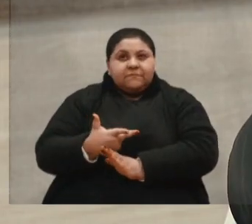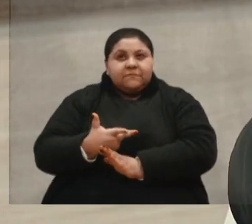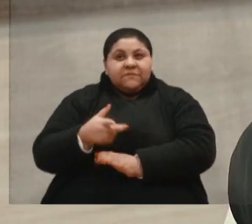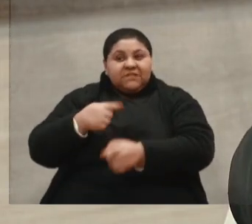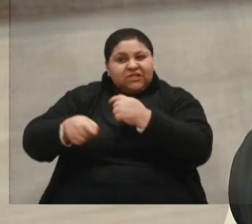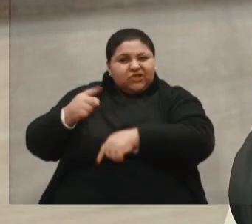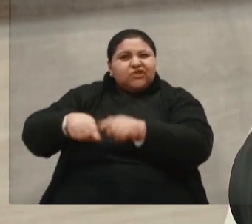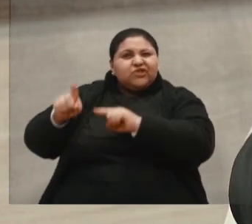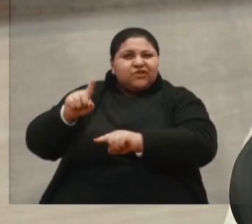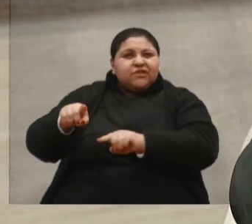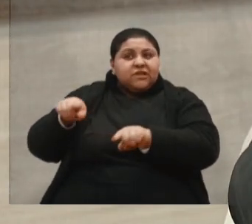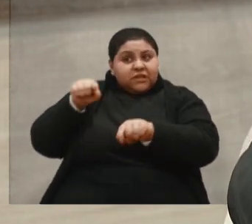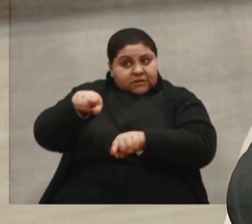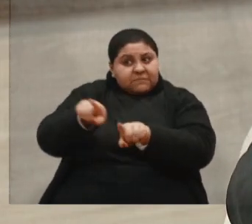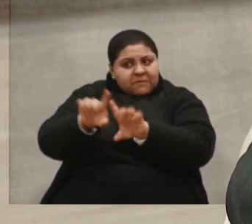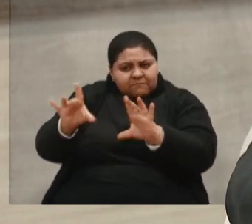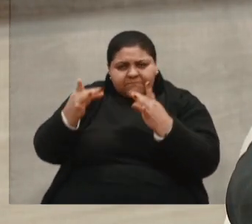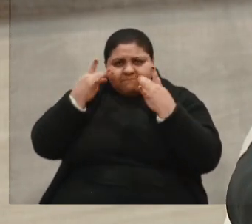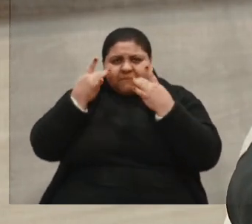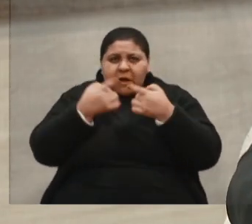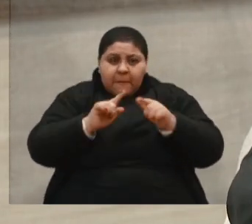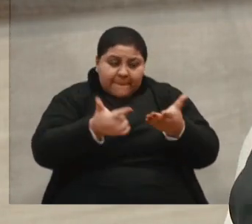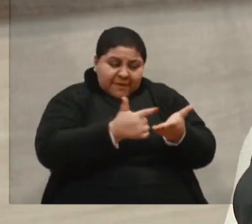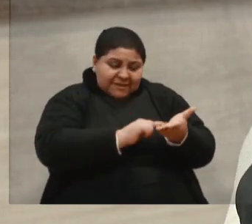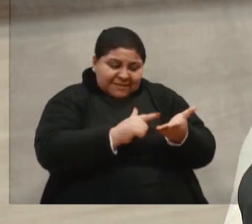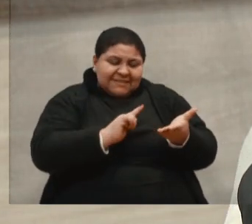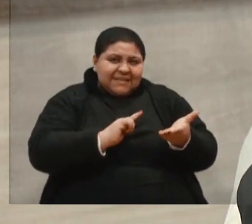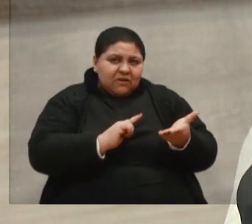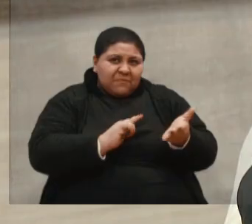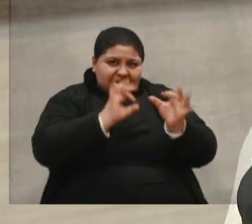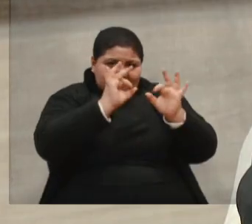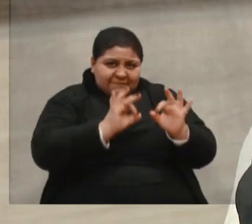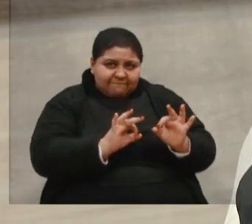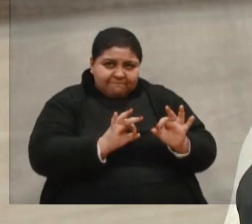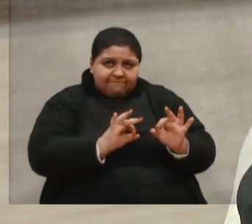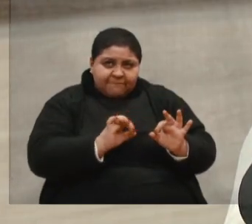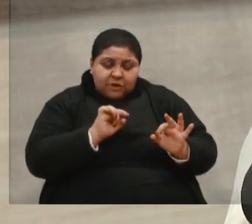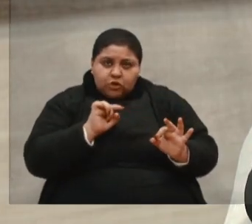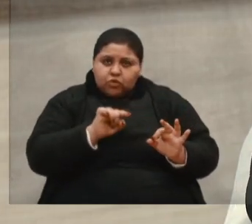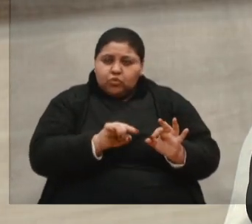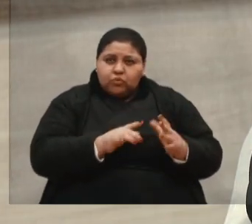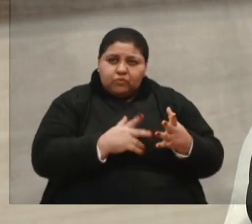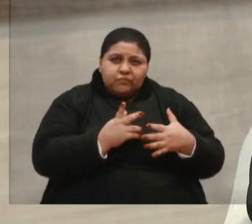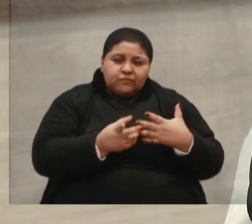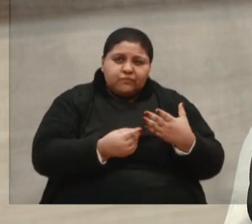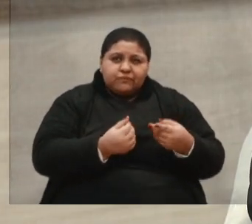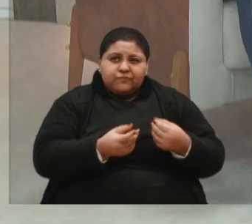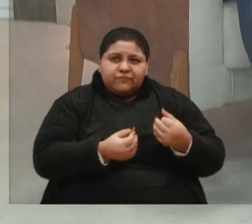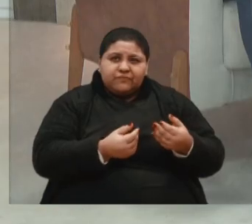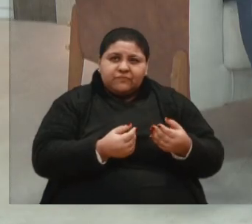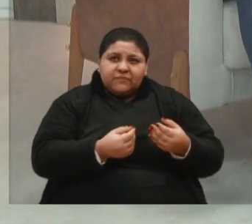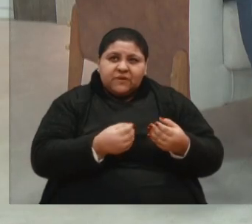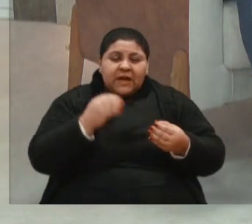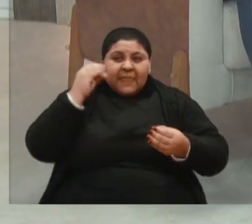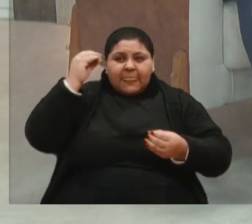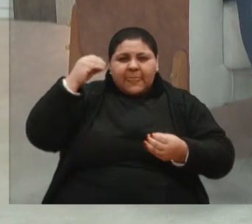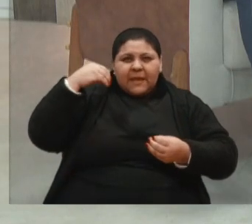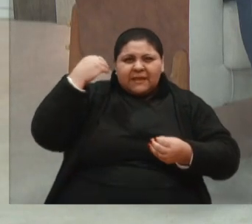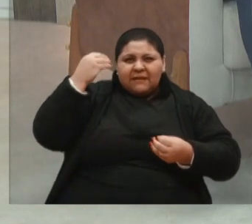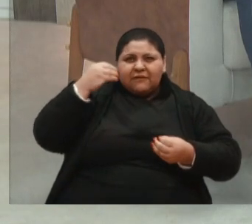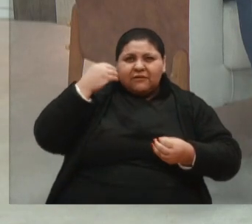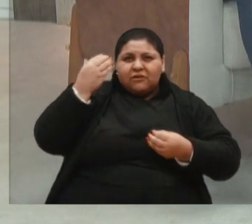tu falaste em ter superado, isso também me chamou a atenção, mas no livro tem uma lógica. Tu procuras